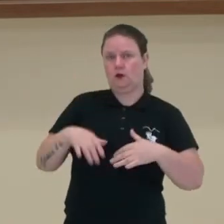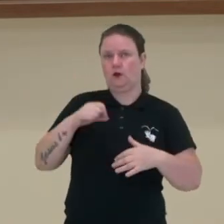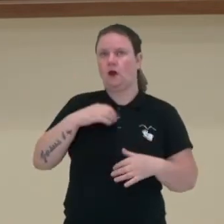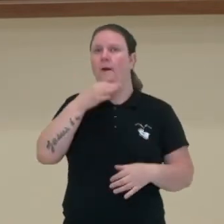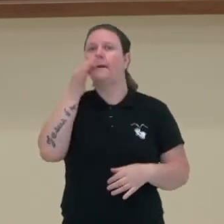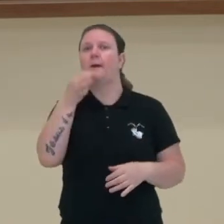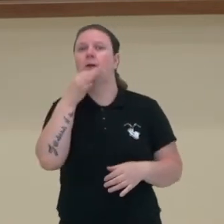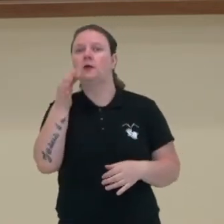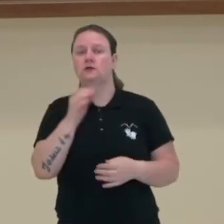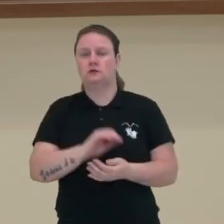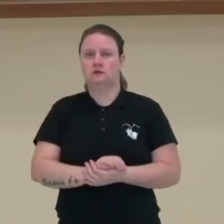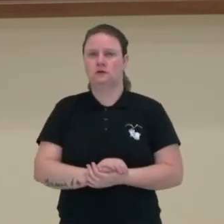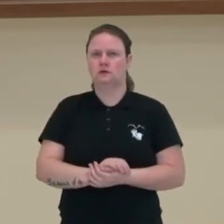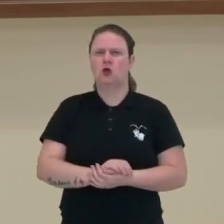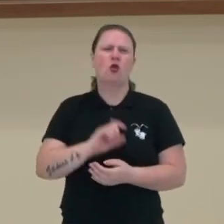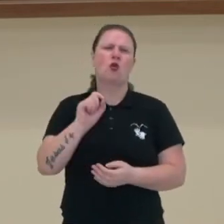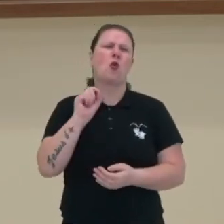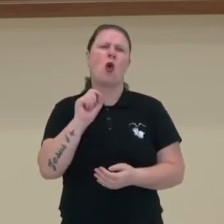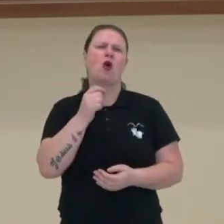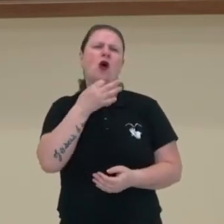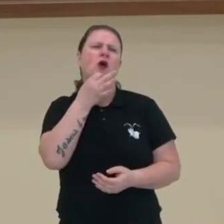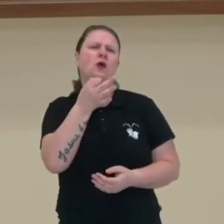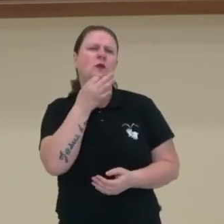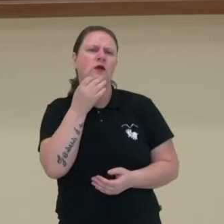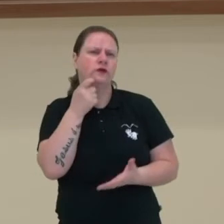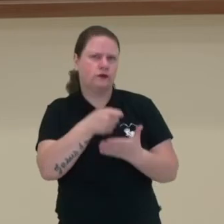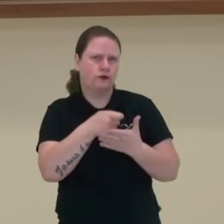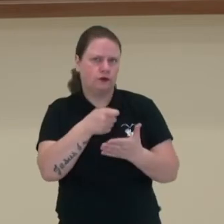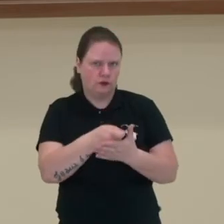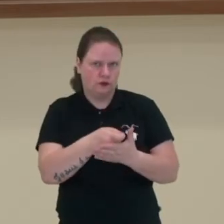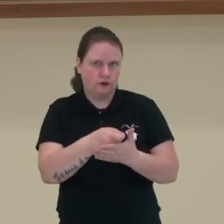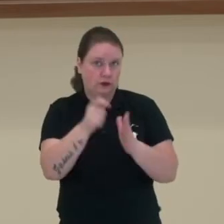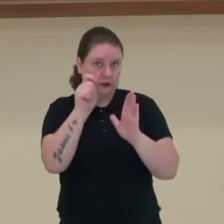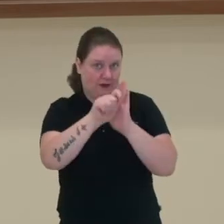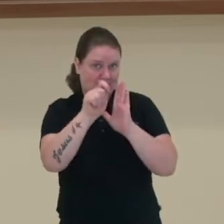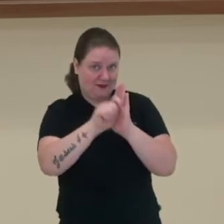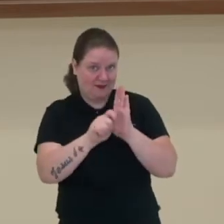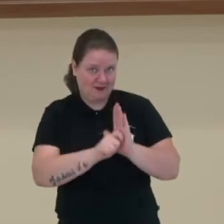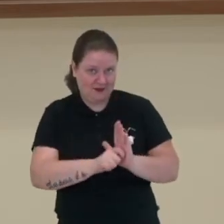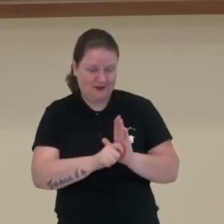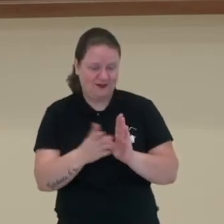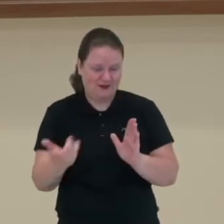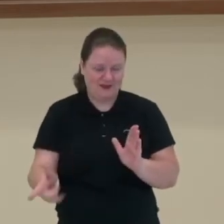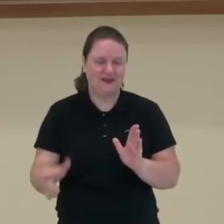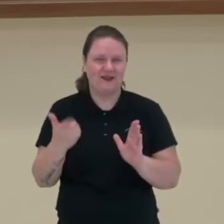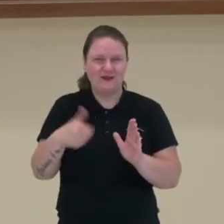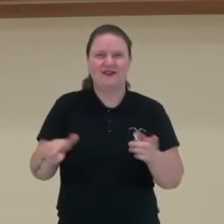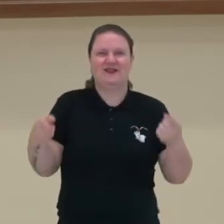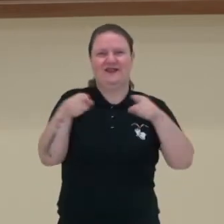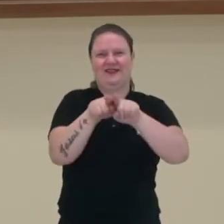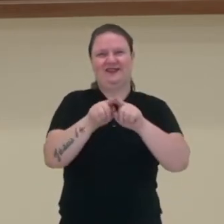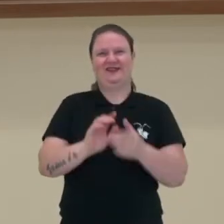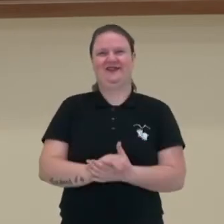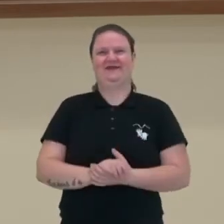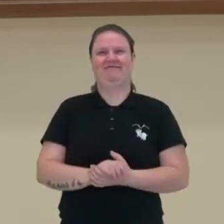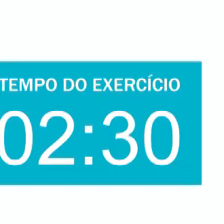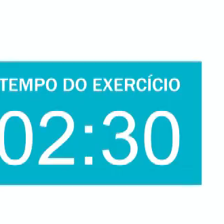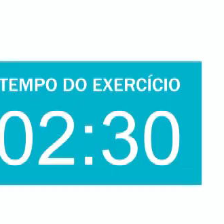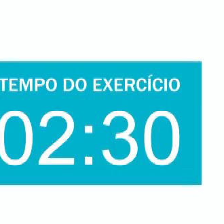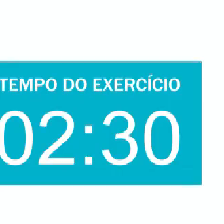uma opinião. Qual argumento é esse que foi defendido? Escreve lá no teu caderno e eu já retorno.